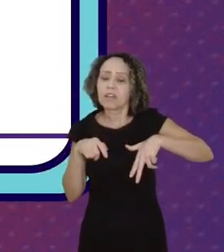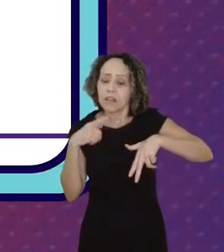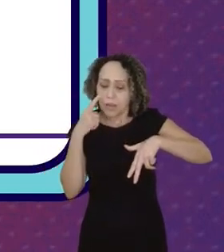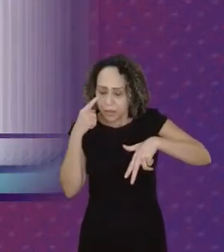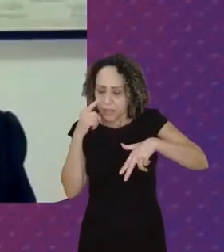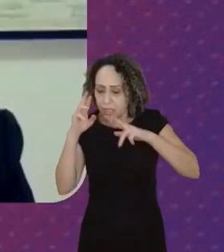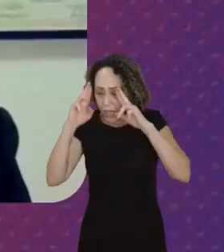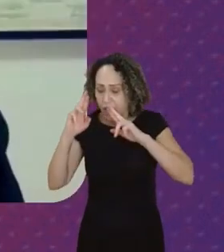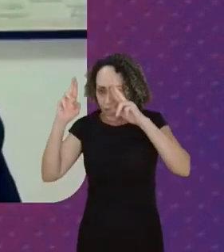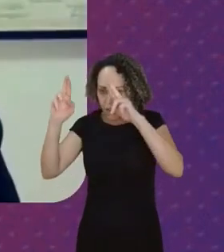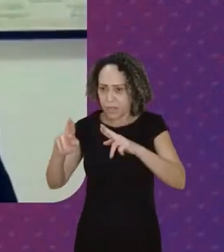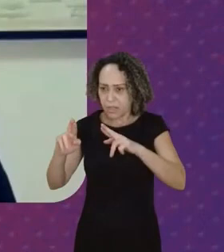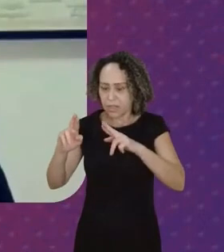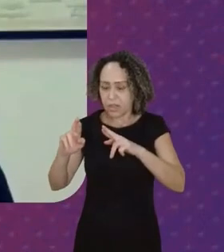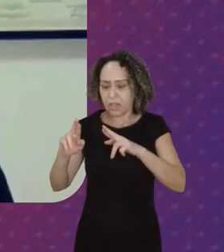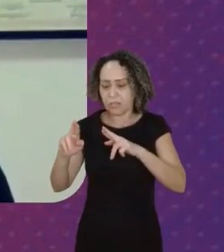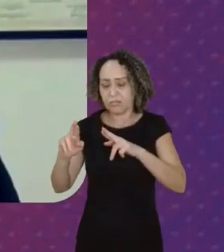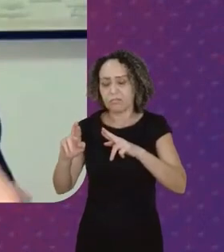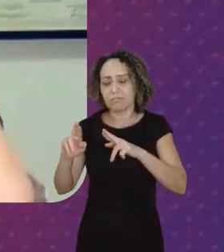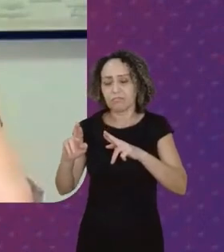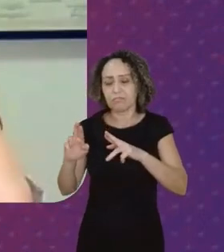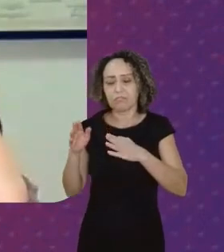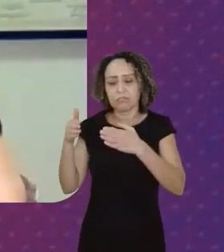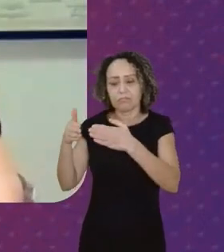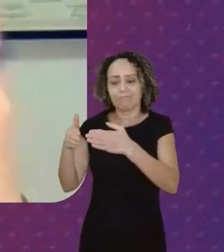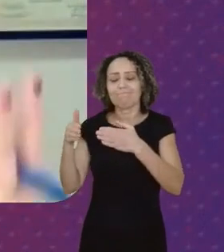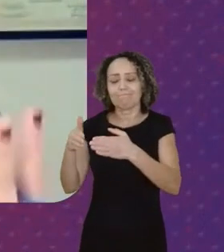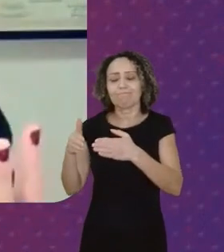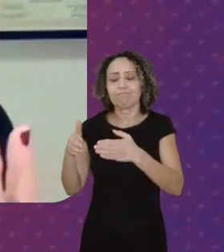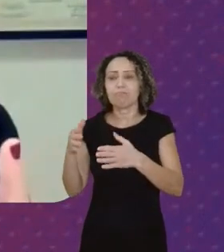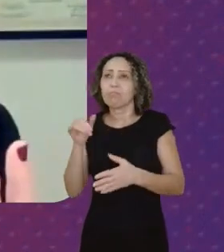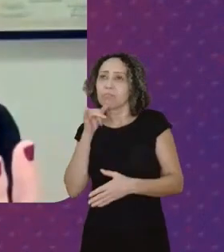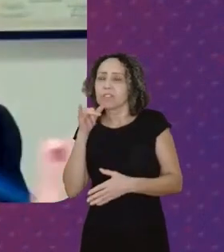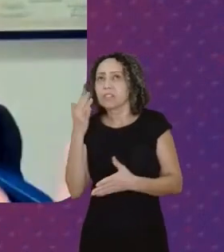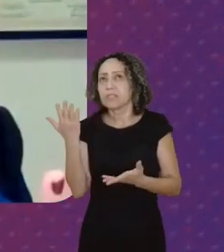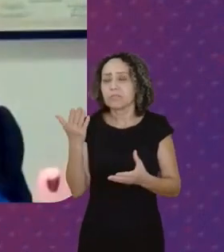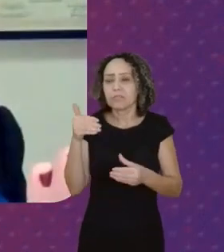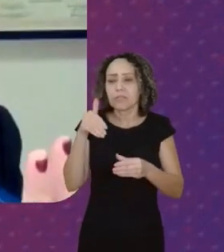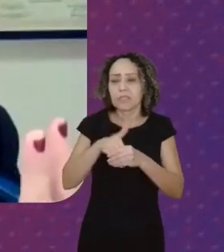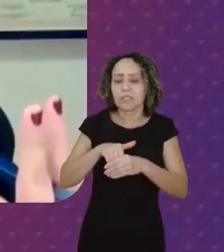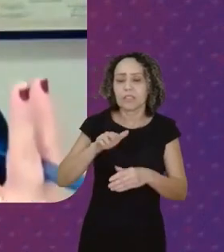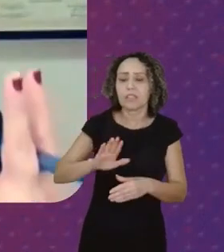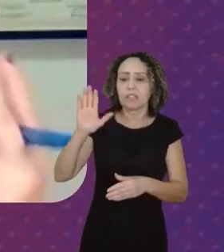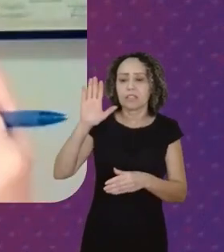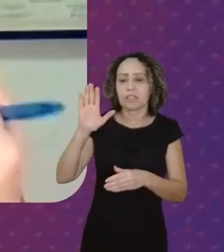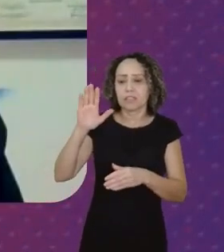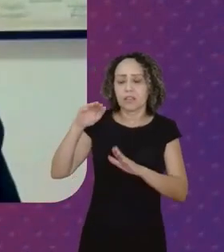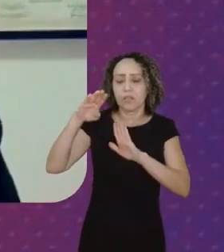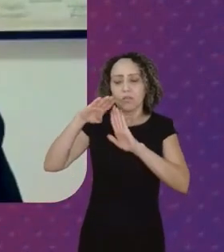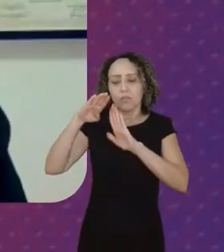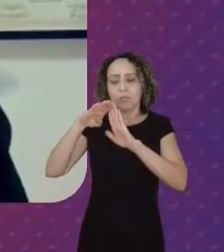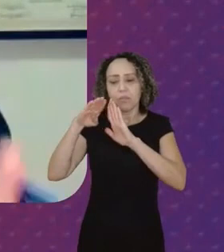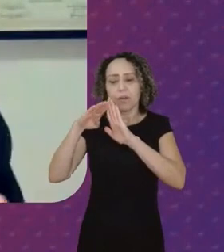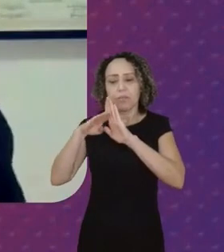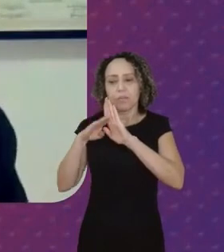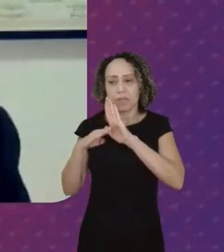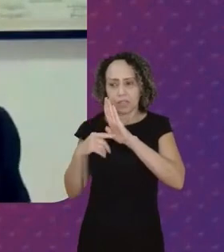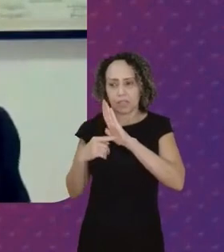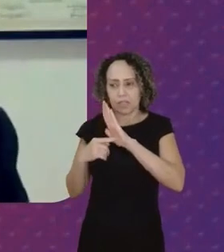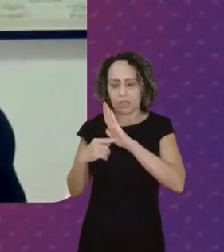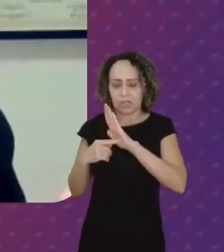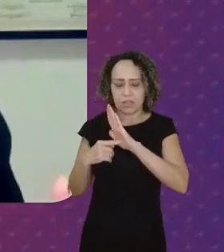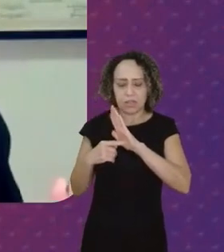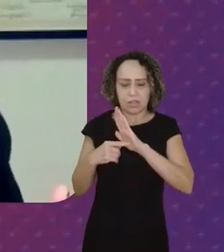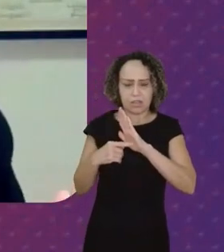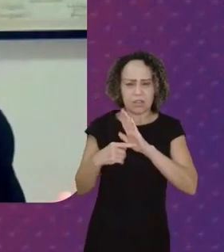cada partido, nas indicações que for feita para compor a lista. Então, não vai mais ser possível,